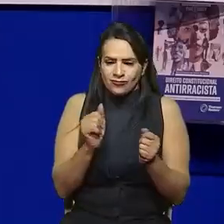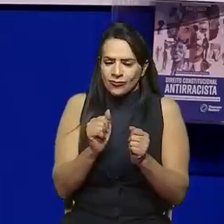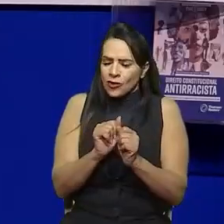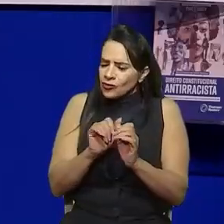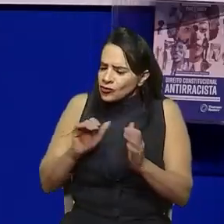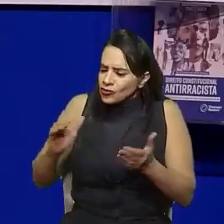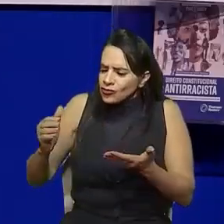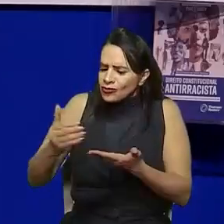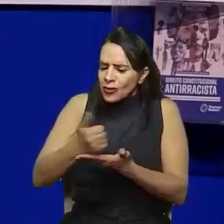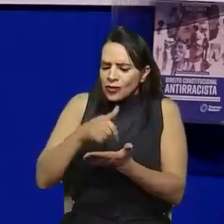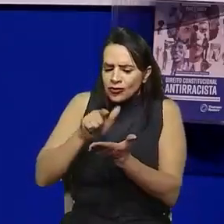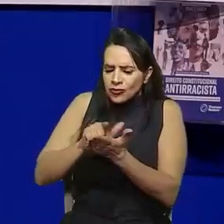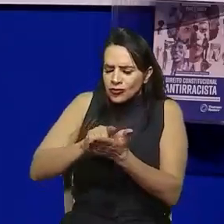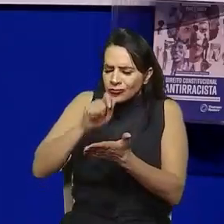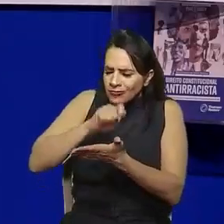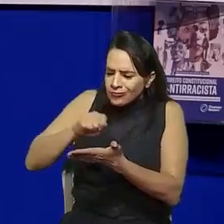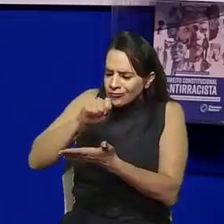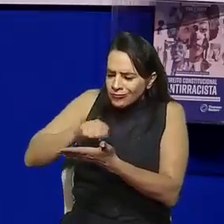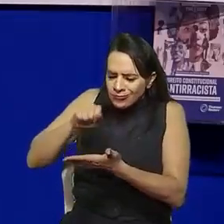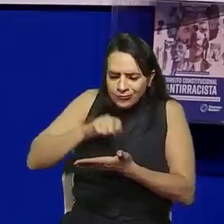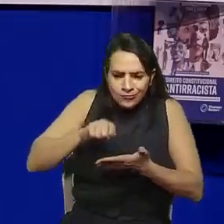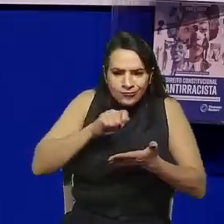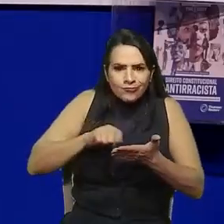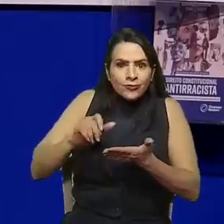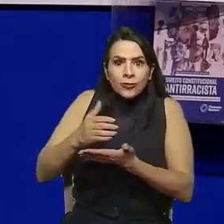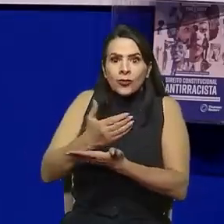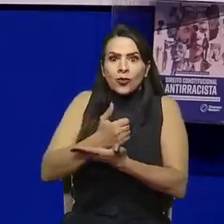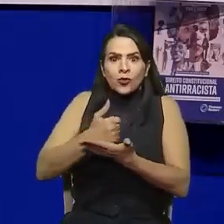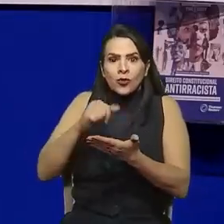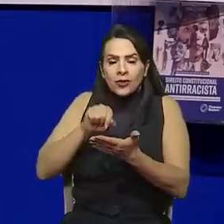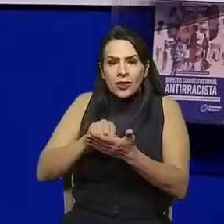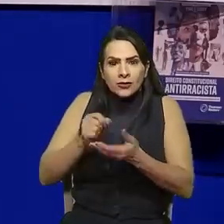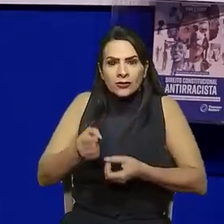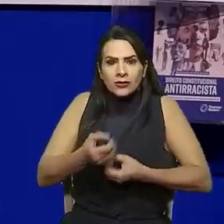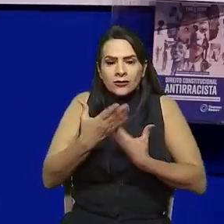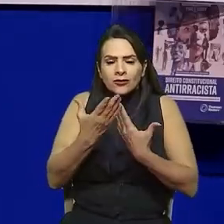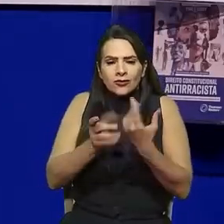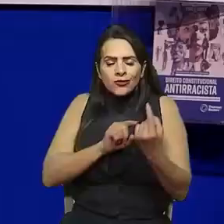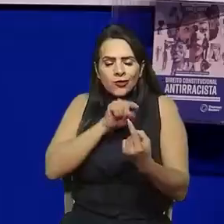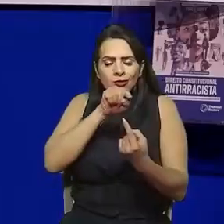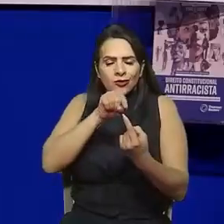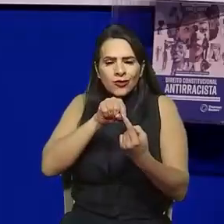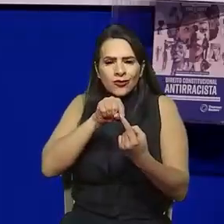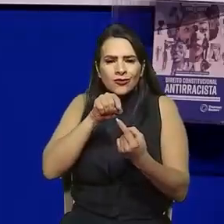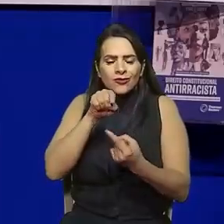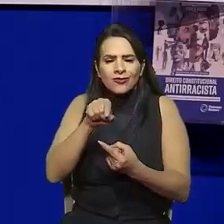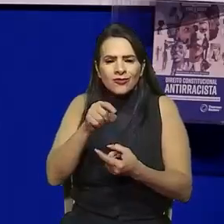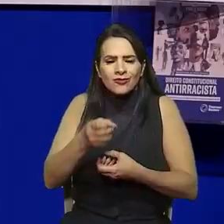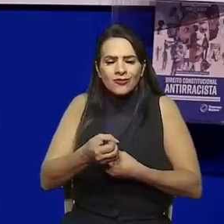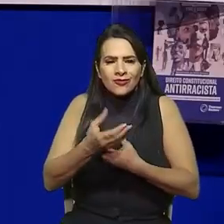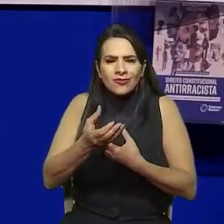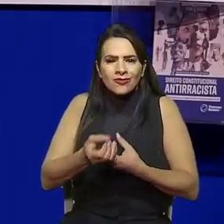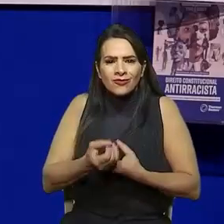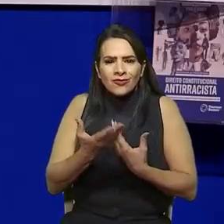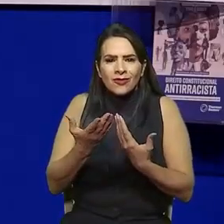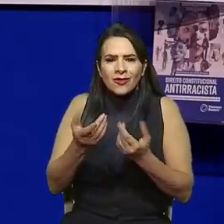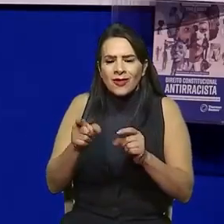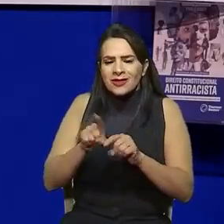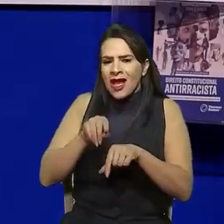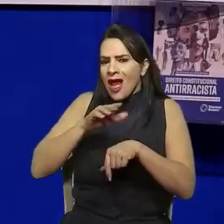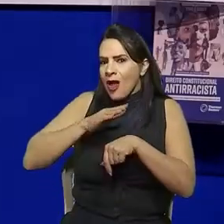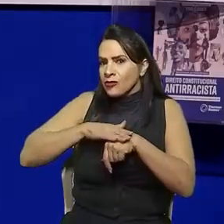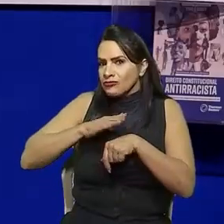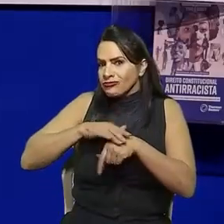crônicas todas, mas juntando, dando um sentido a elas. Um sentido talvez um pouco